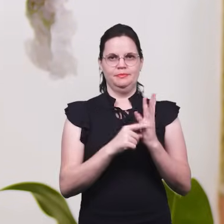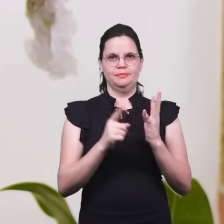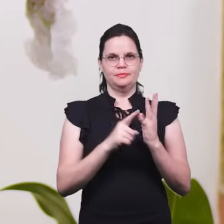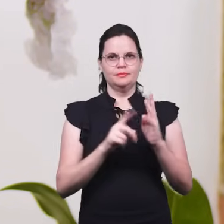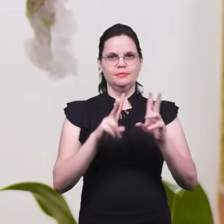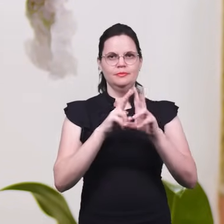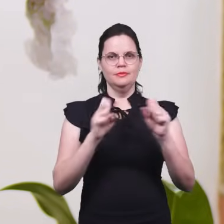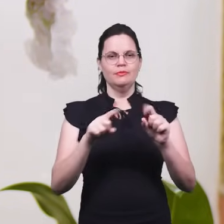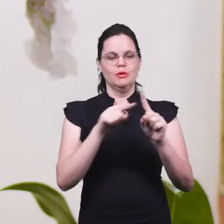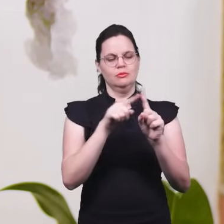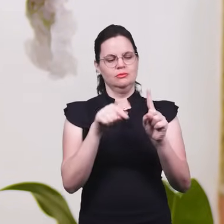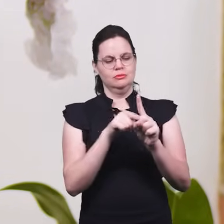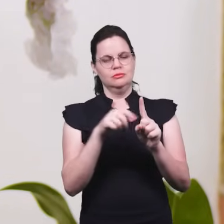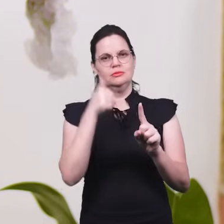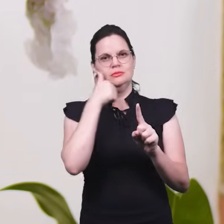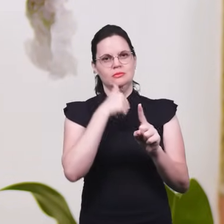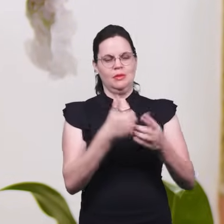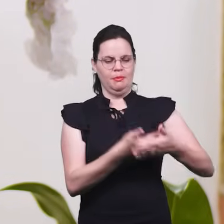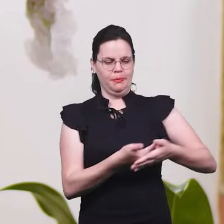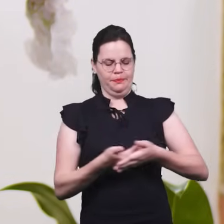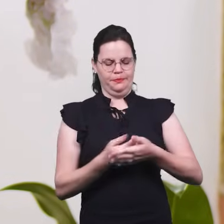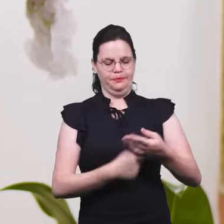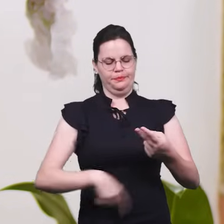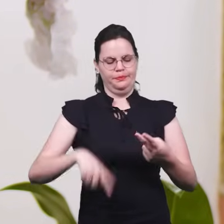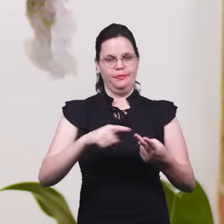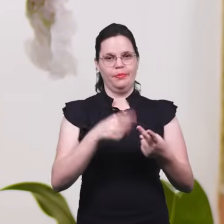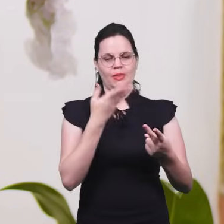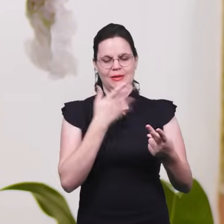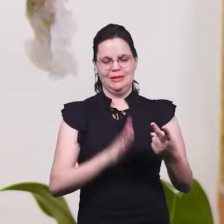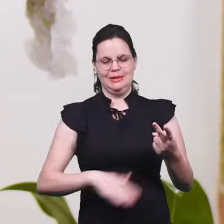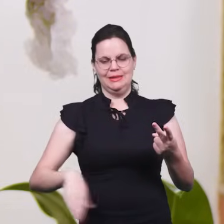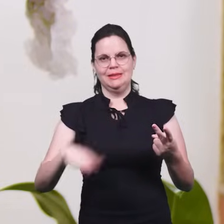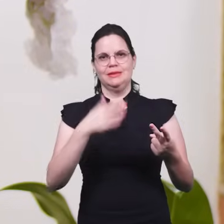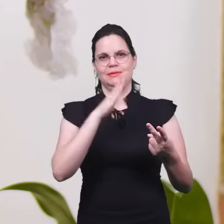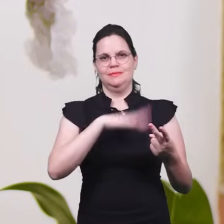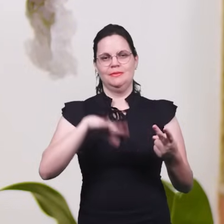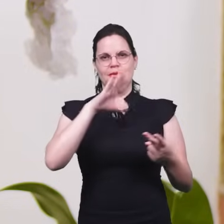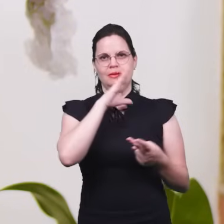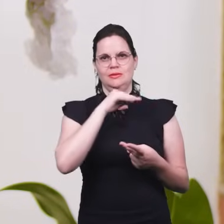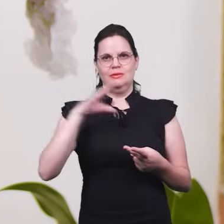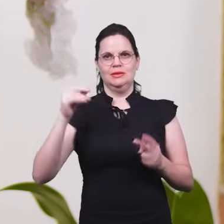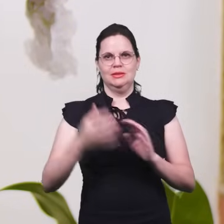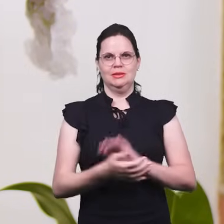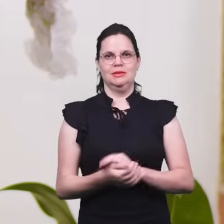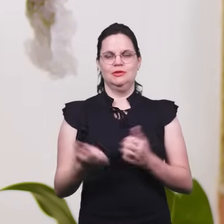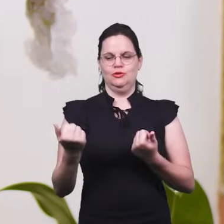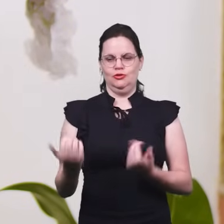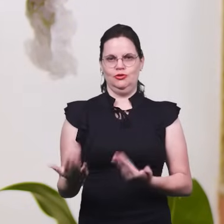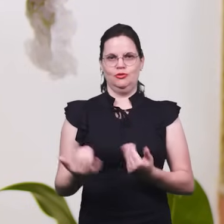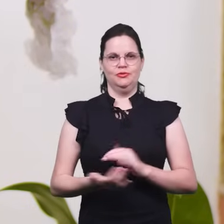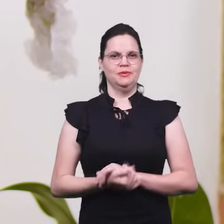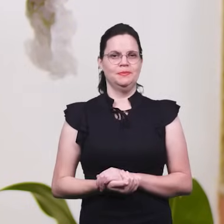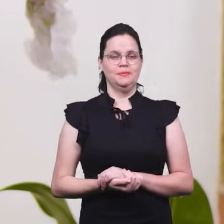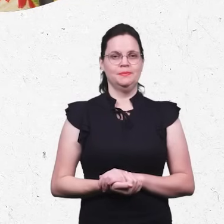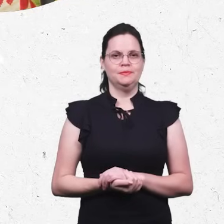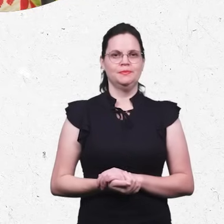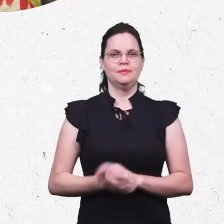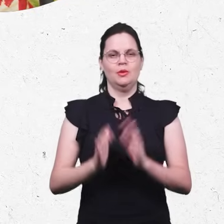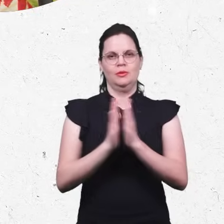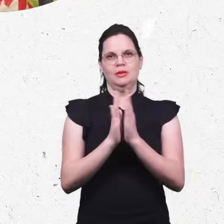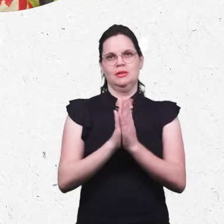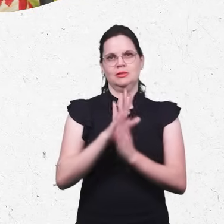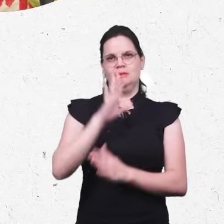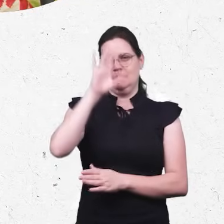pelas nossas gestantes, pelos nossos bebês, crianças, intermediários, adolescentes e jovens.